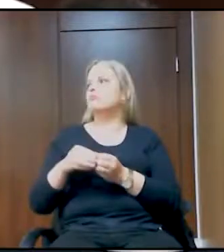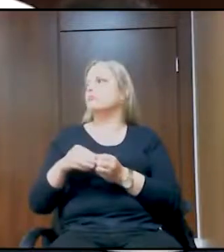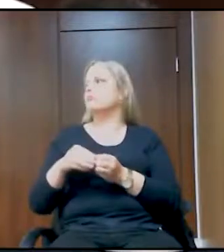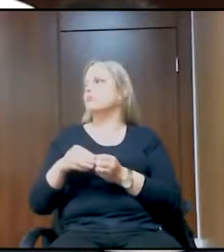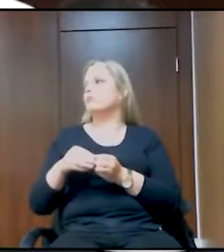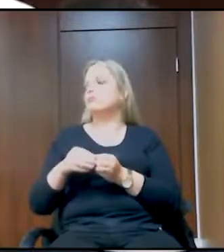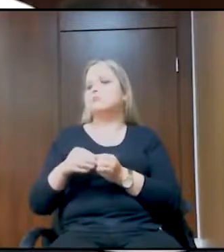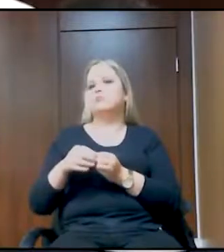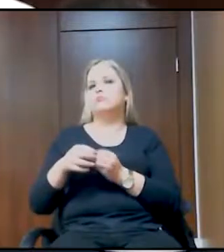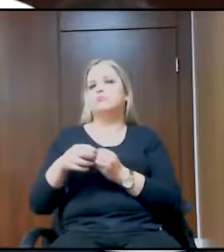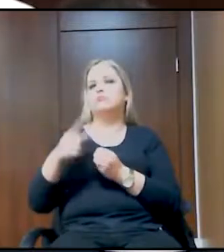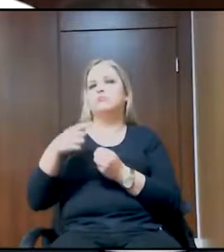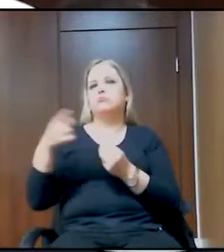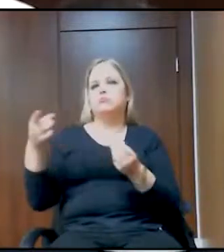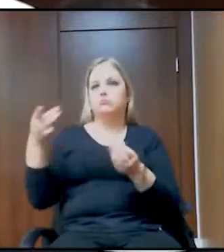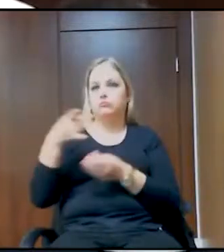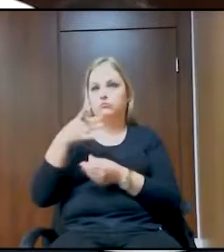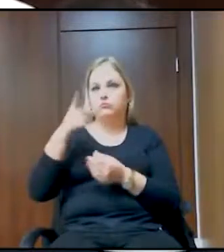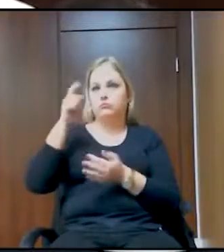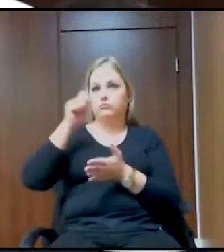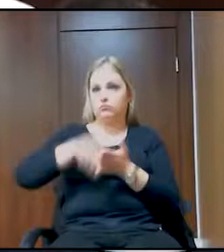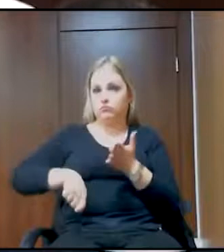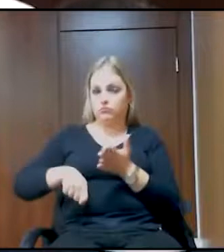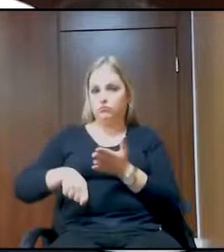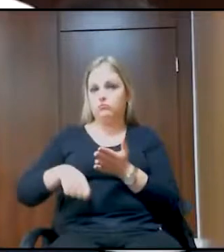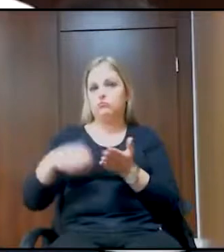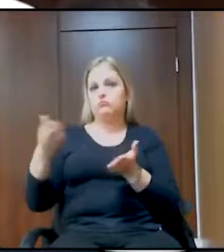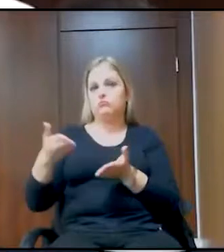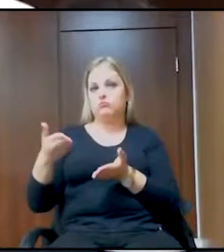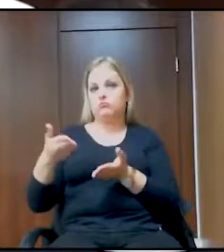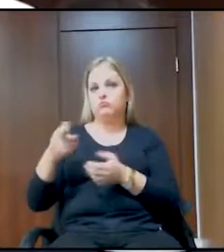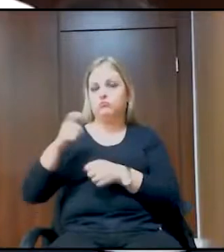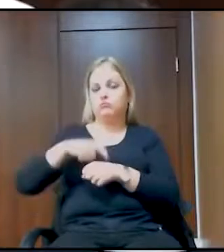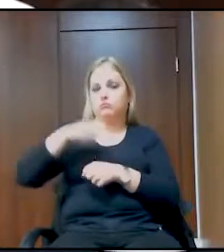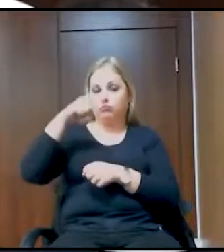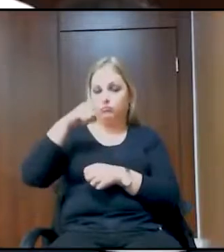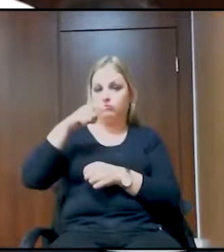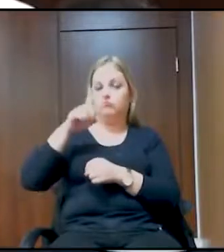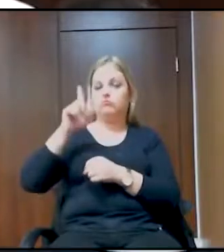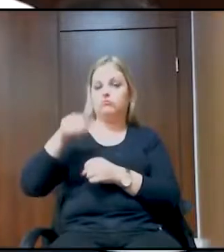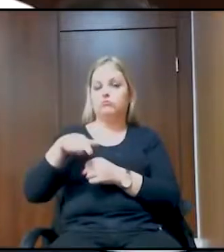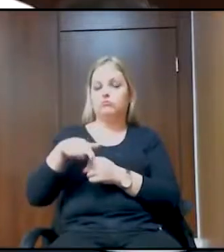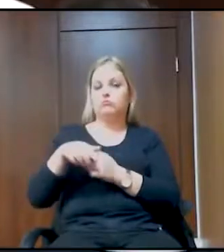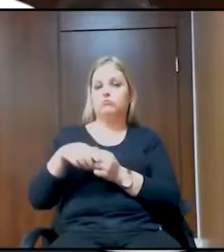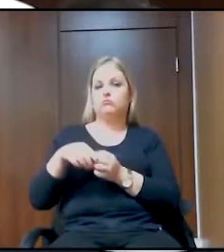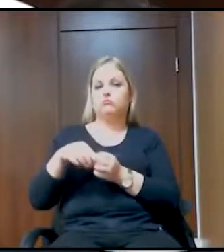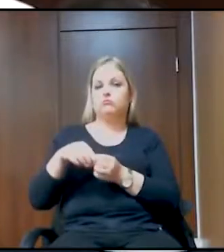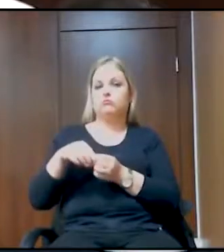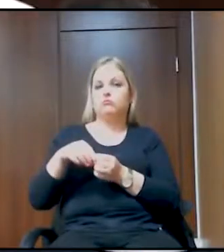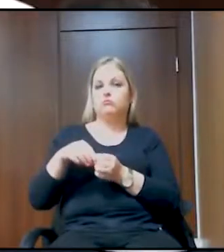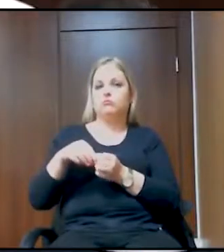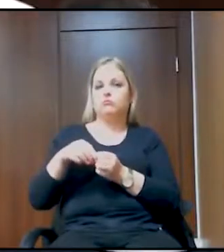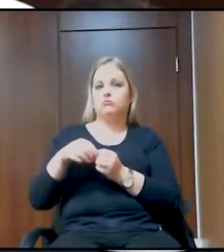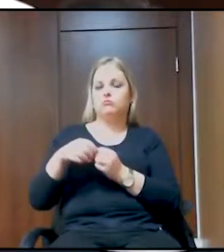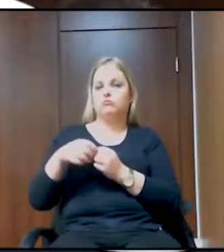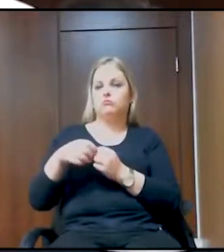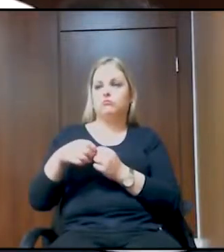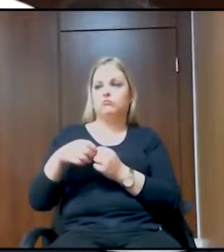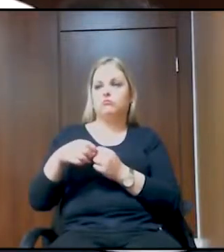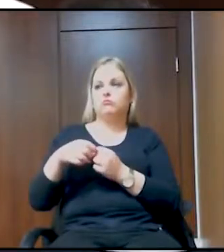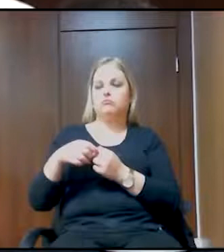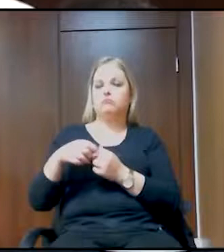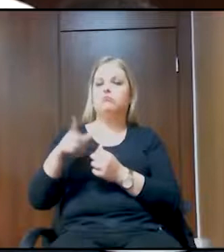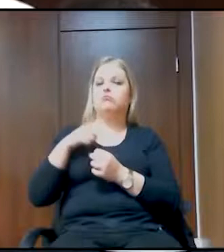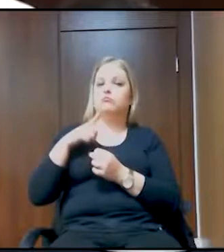E a gente encerra essas inscrições a partir, né, de um determinado horário, quando a gente, né, tiver